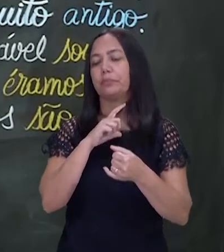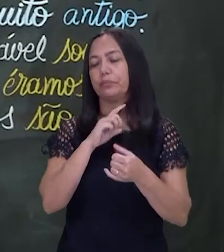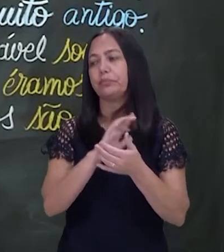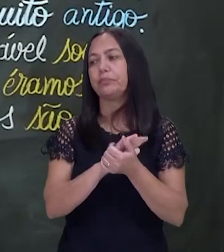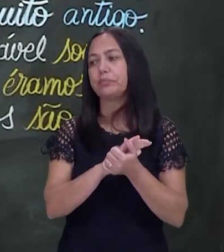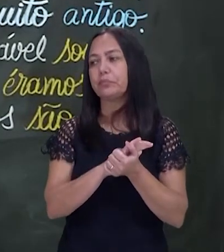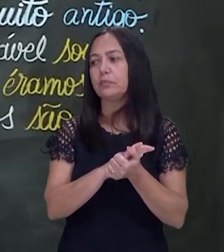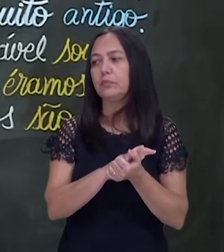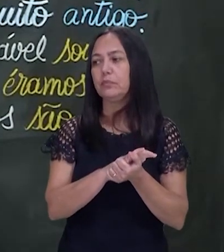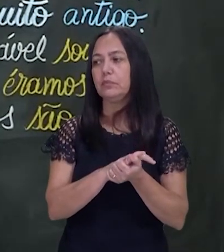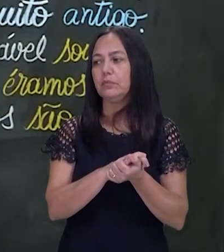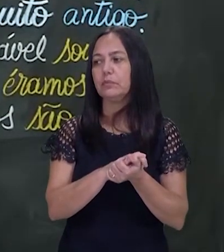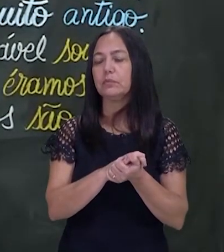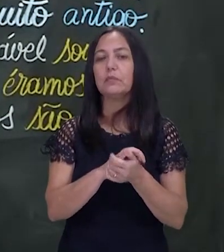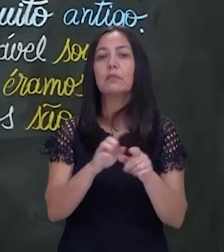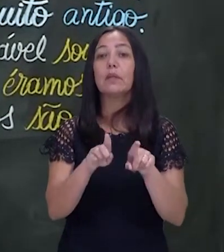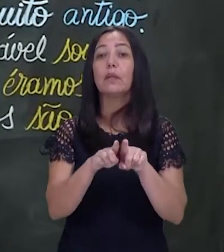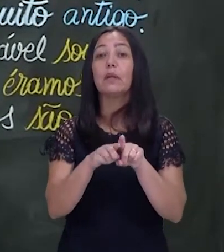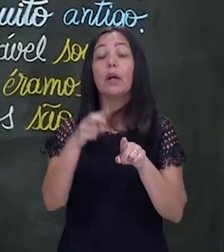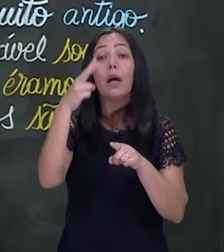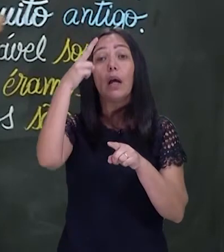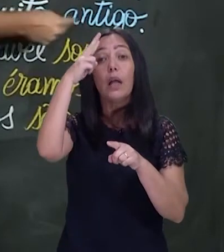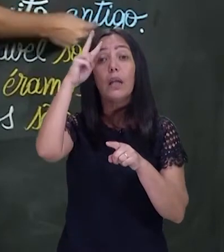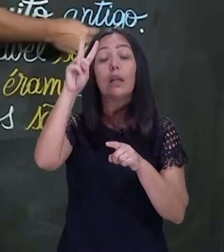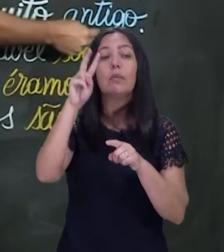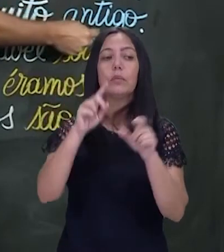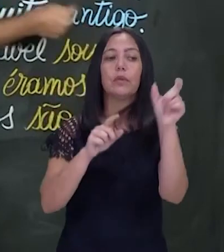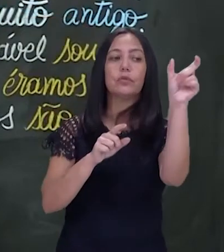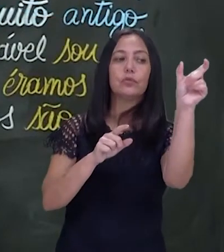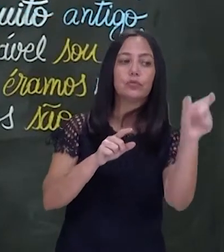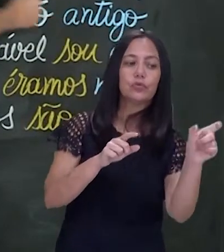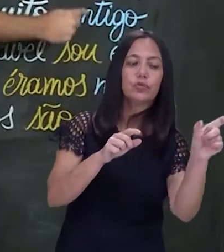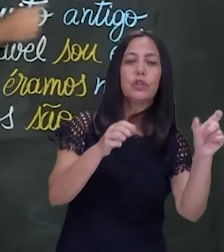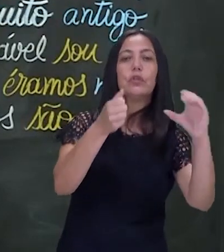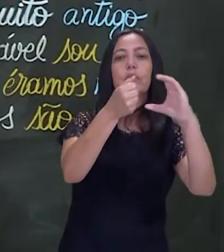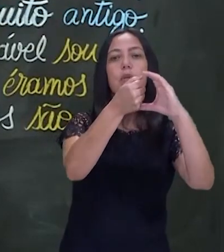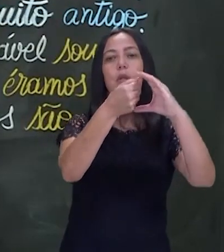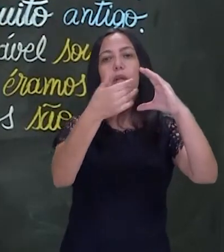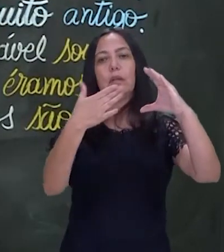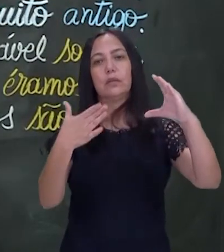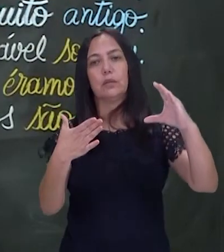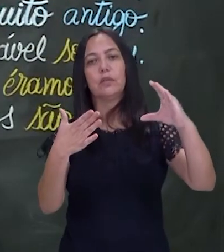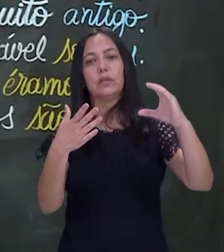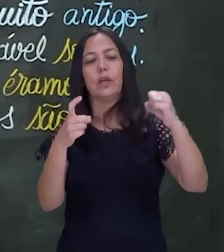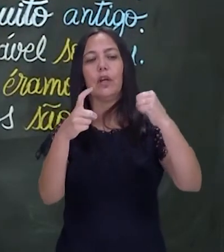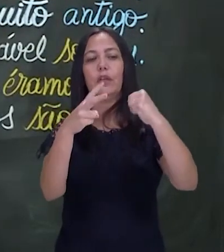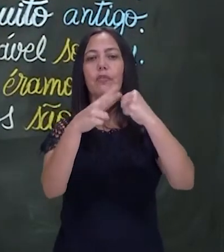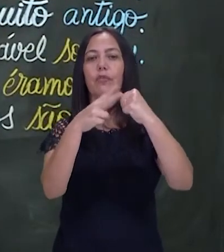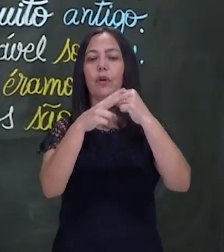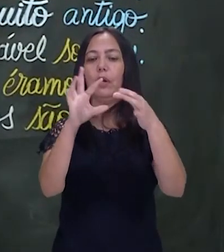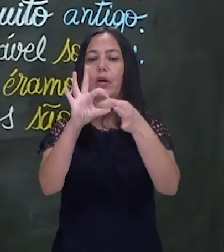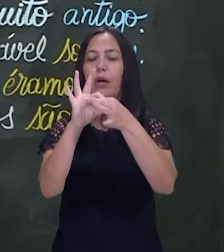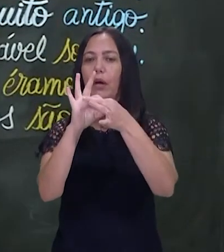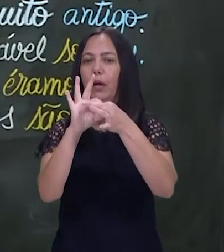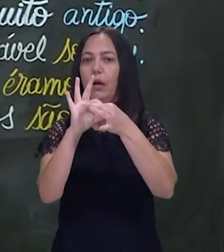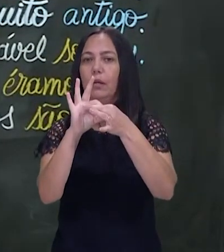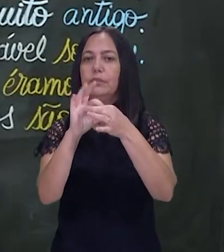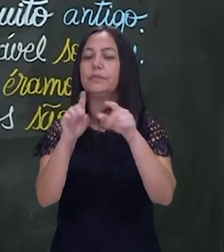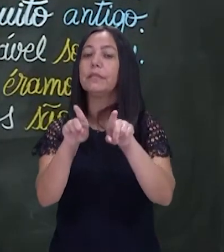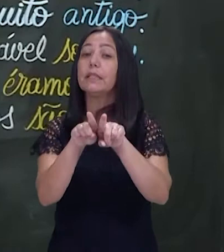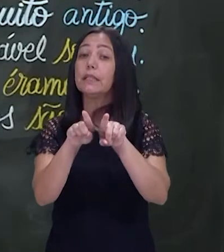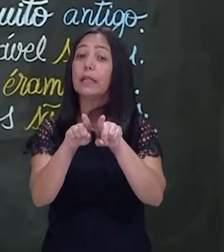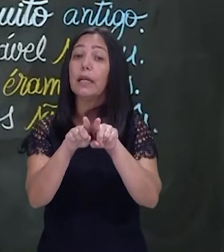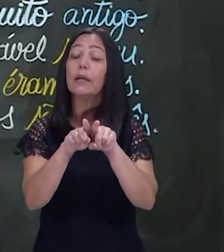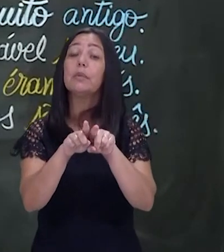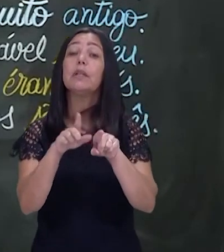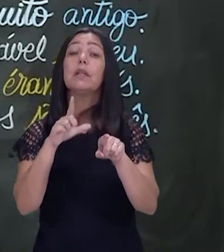de intensidade. Então, lembra aqui, olha, sujeito, característica, relação de concordância. Só que existem